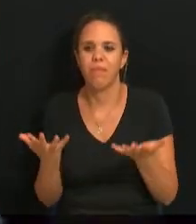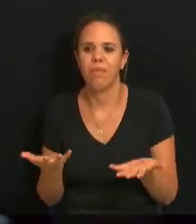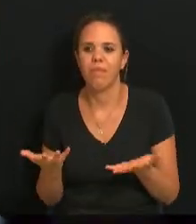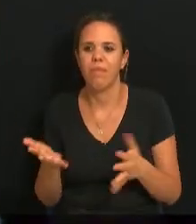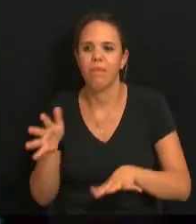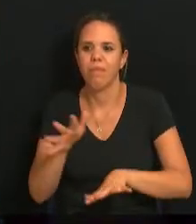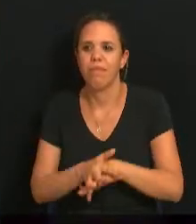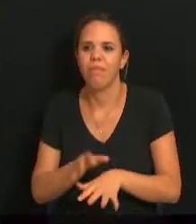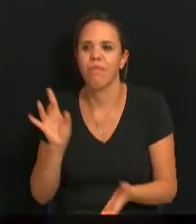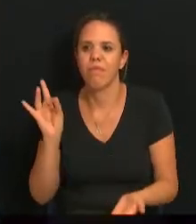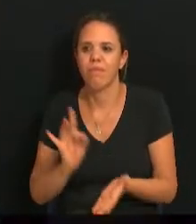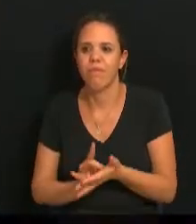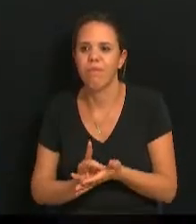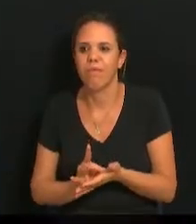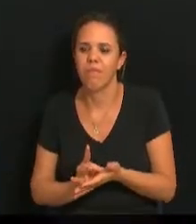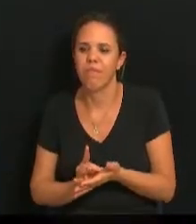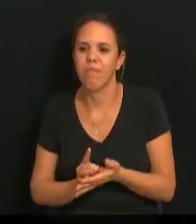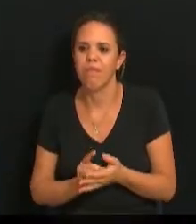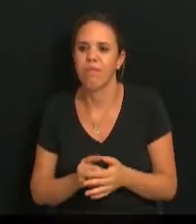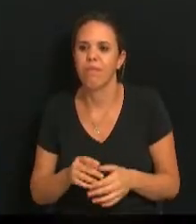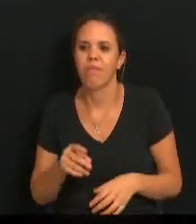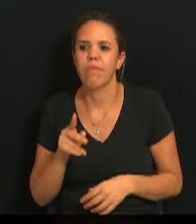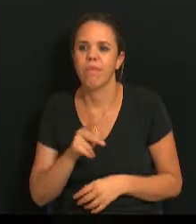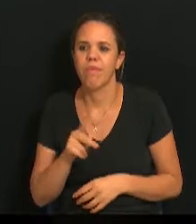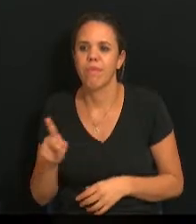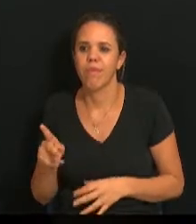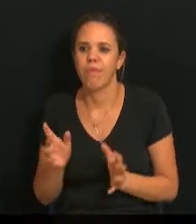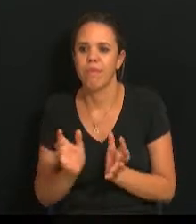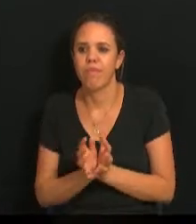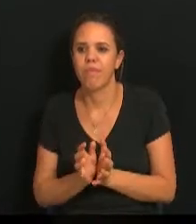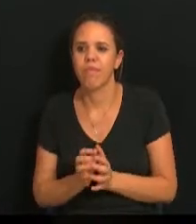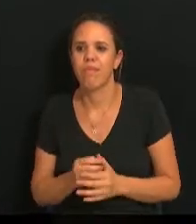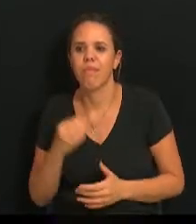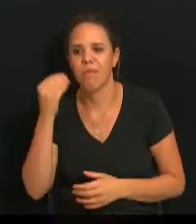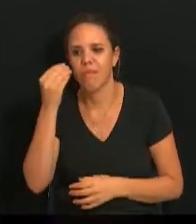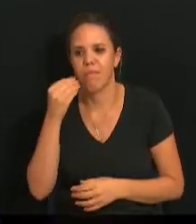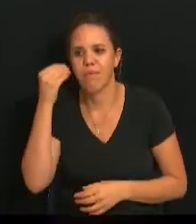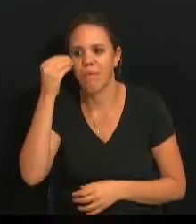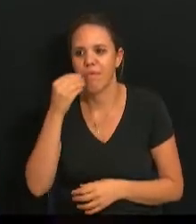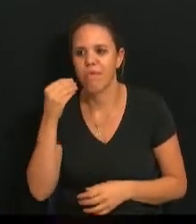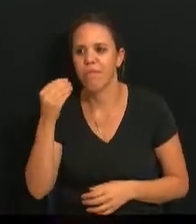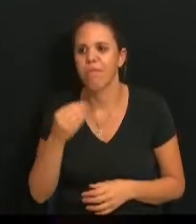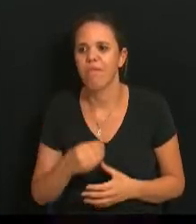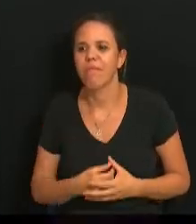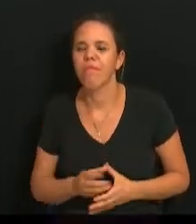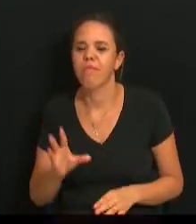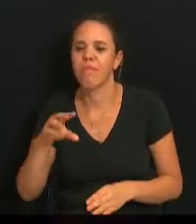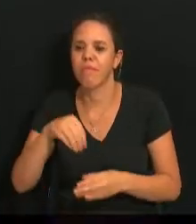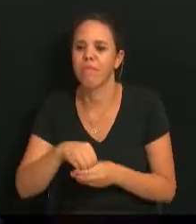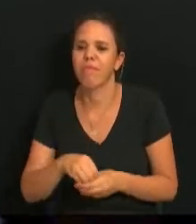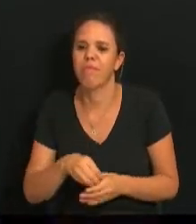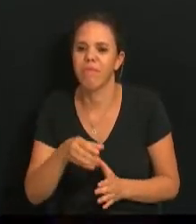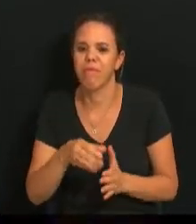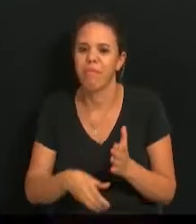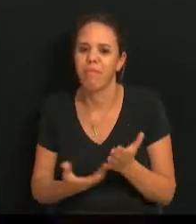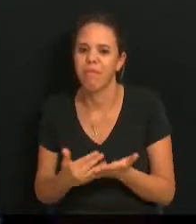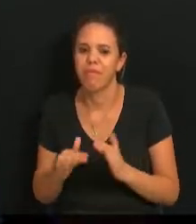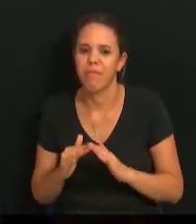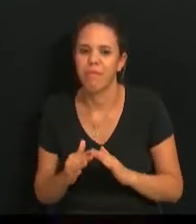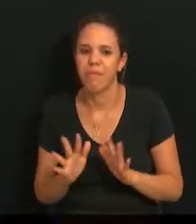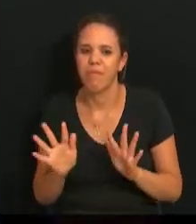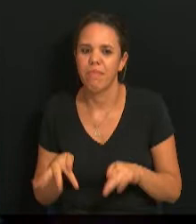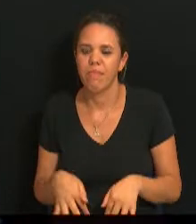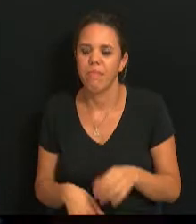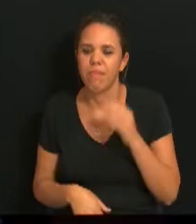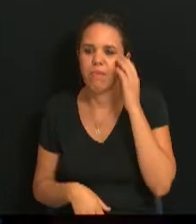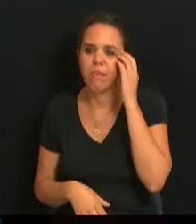efetiva dos mestres da comunidade, dos saberes e experiências do território dentro do currículo escolar. E, por fim, é